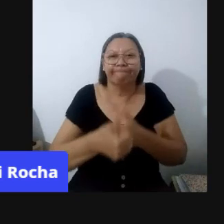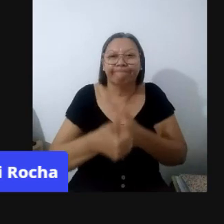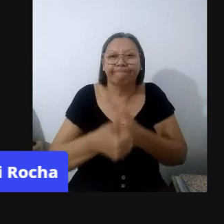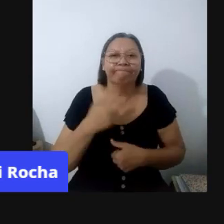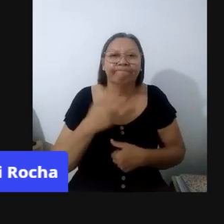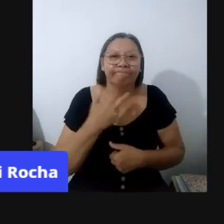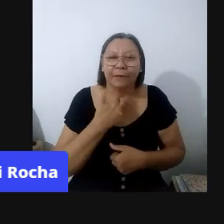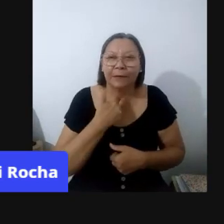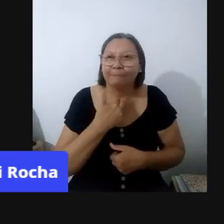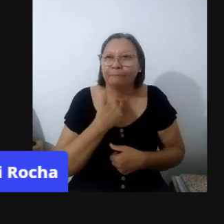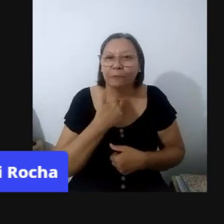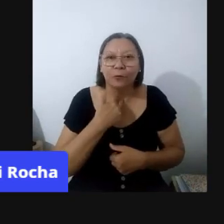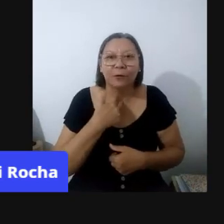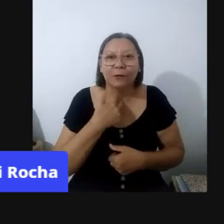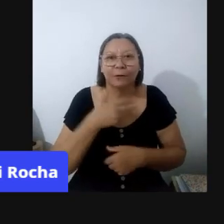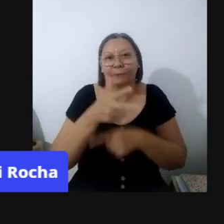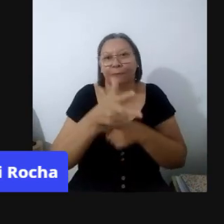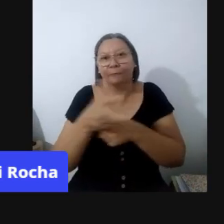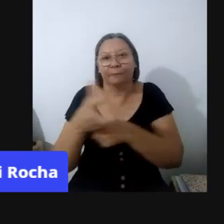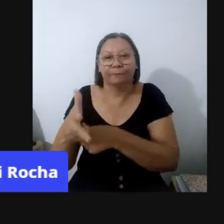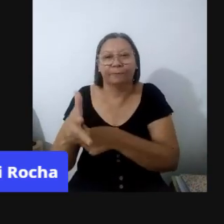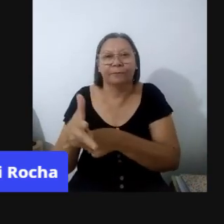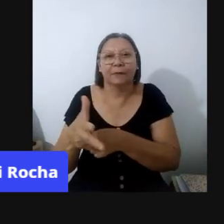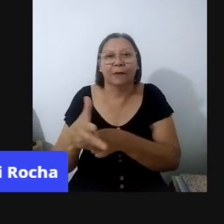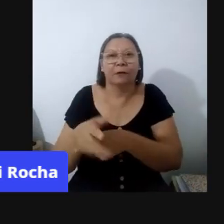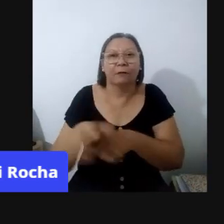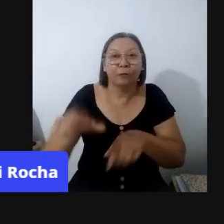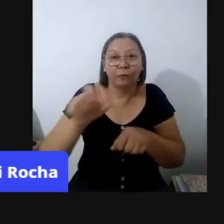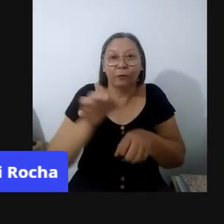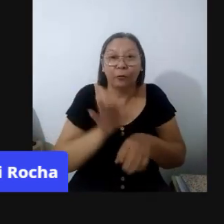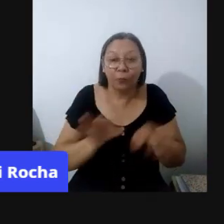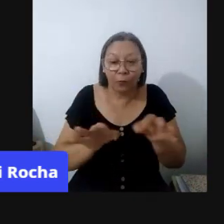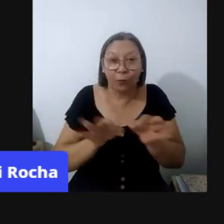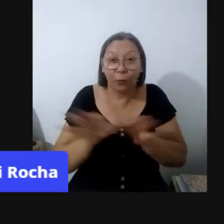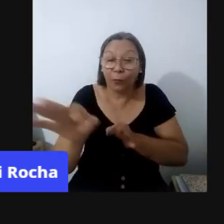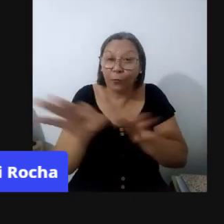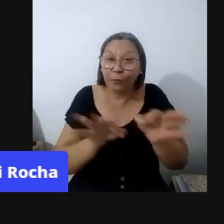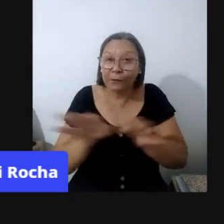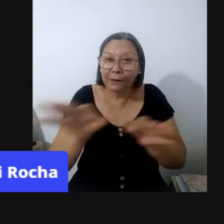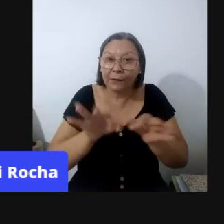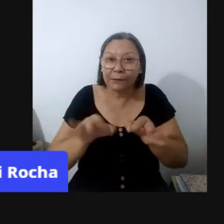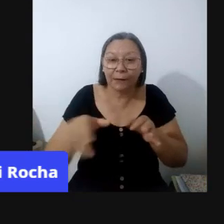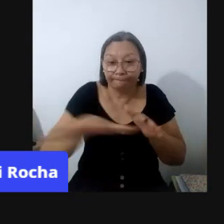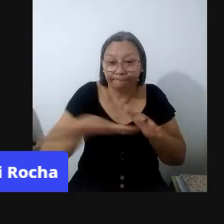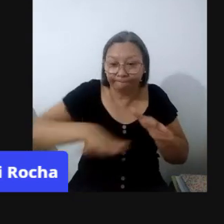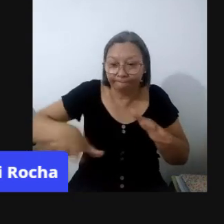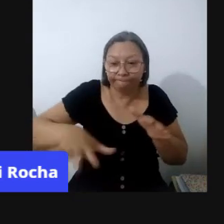um ambiente interno. Então, nós vamos falar agora um pouquinho dos ambientes internos lá, né?